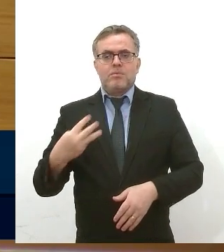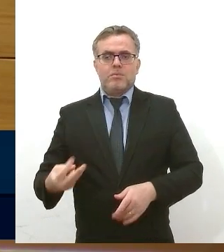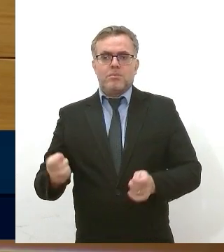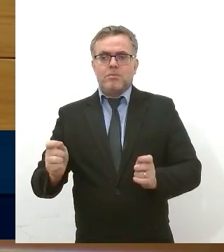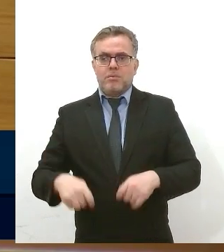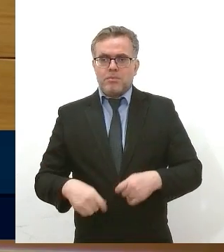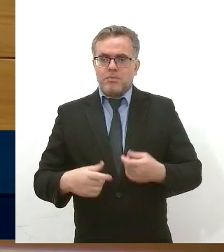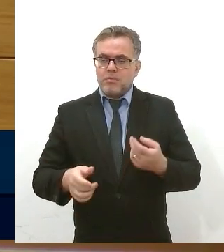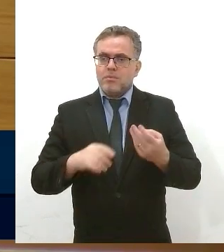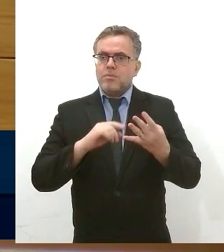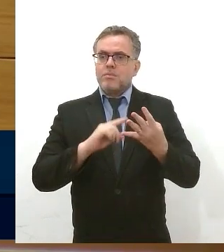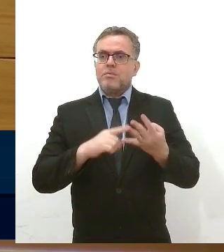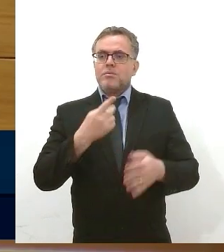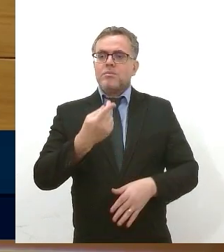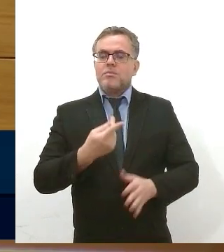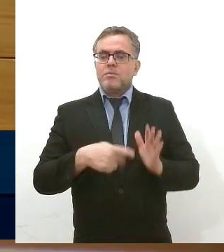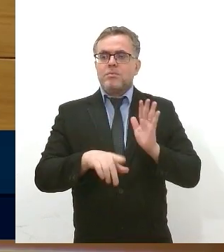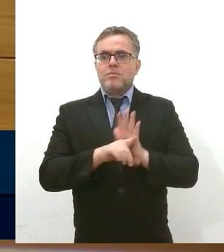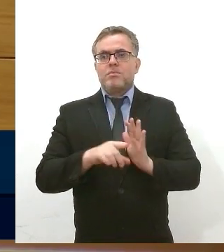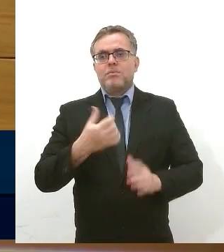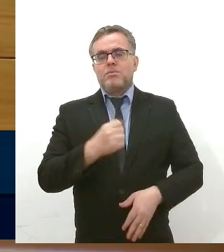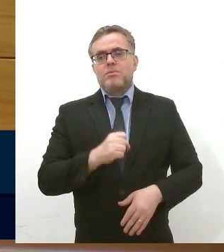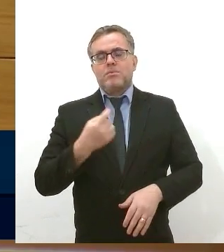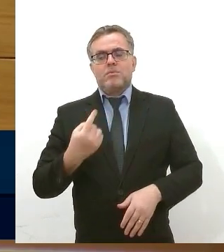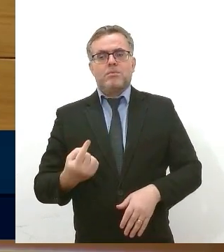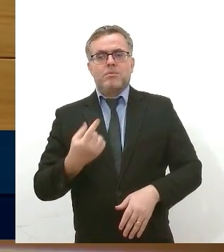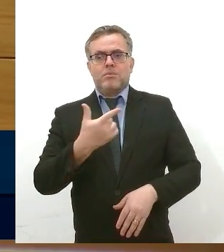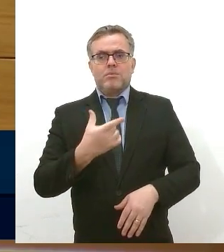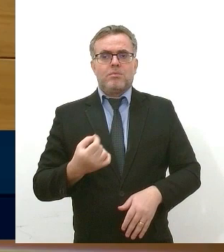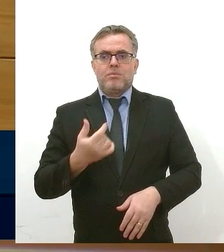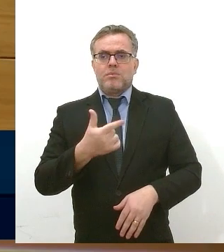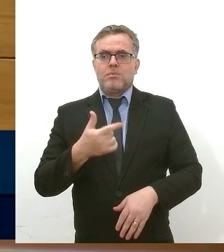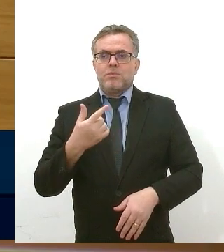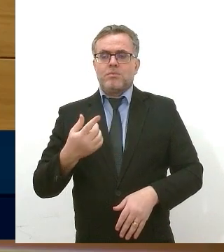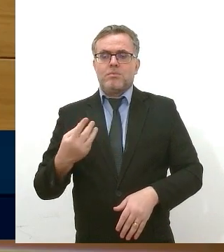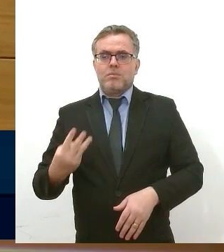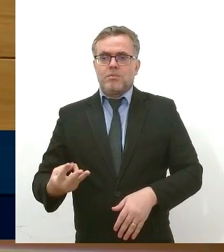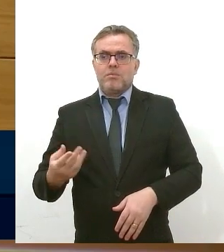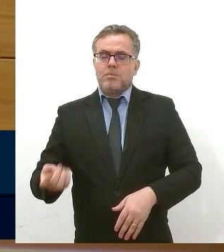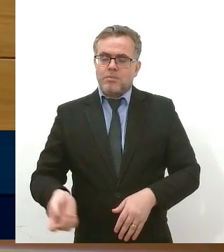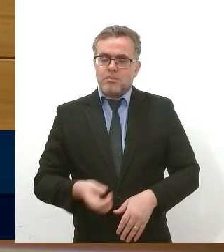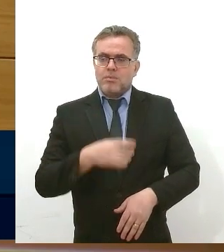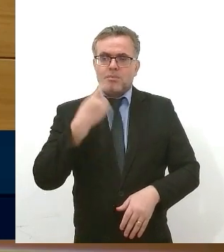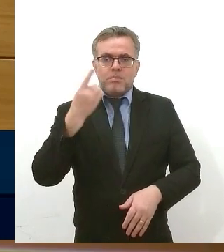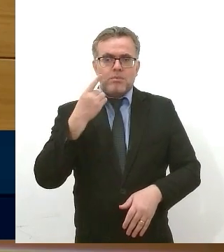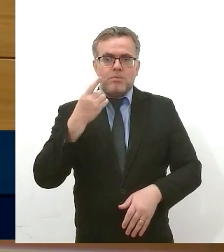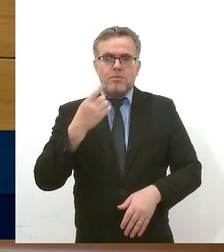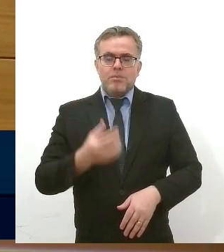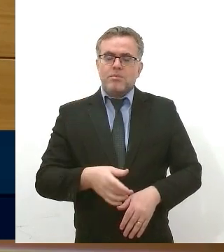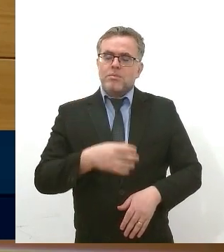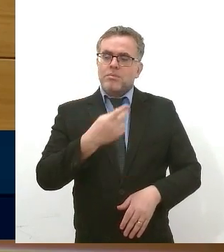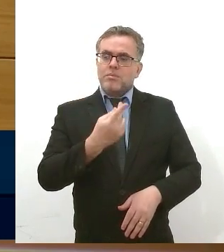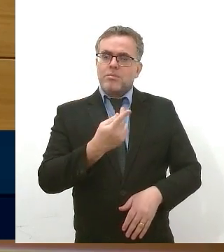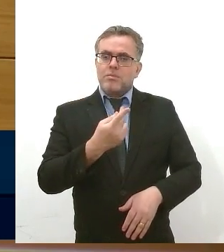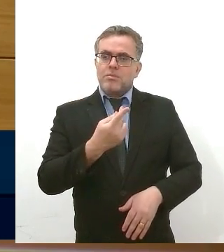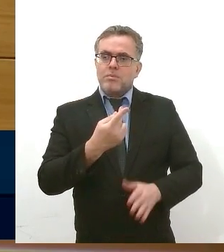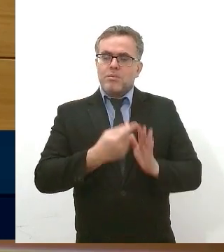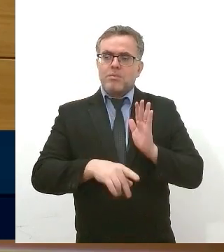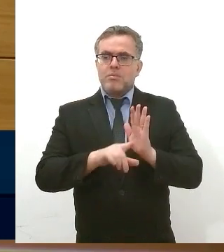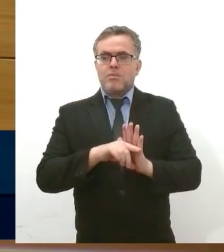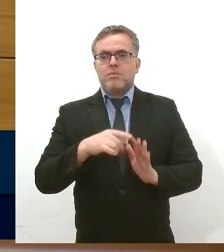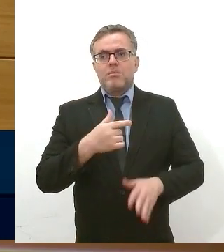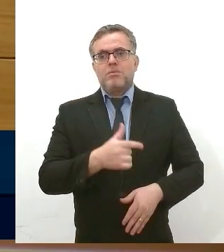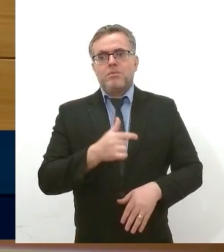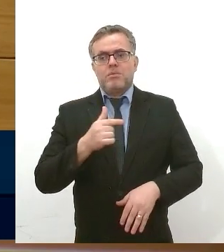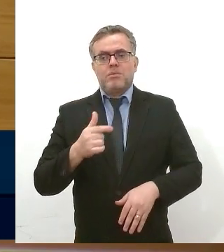número 81/2023, Sérgio Reis. Projeto de lei número 82/2023, Sérgio Reis. Projeto